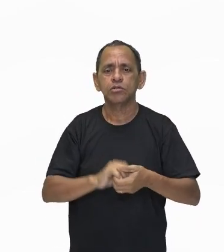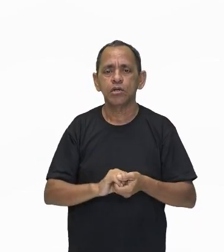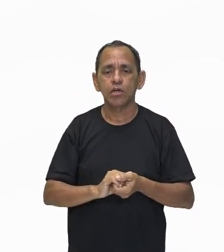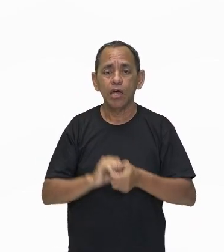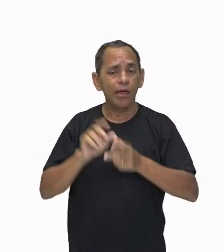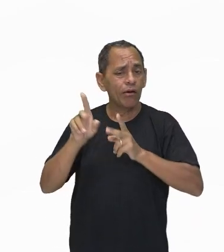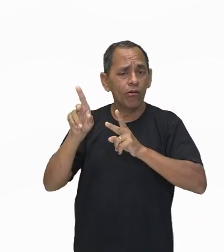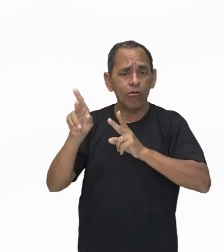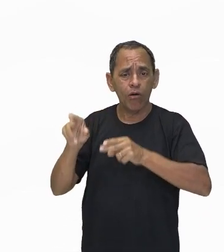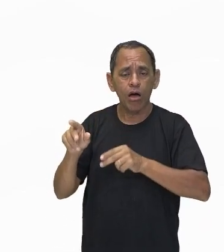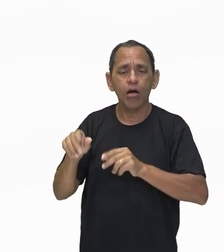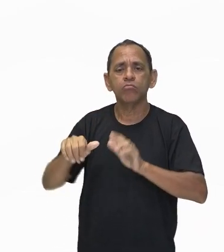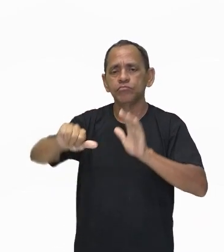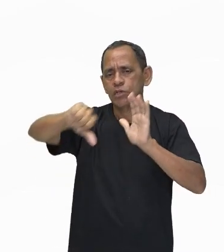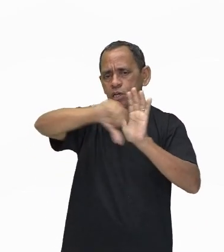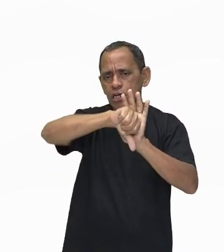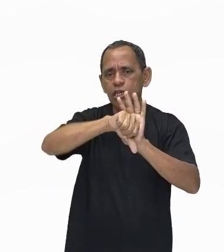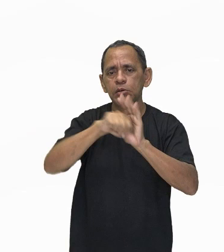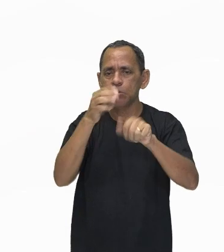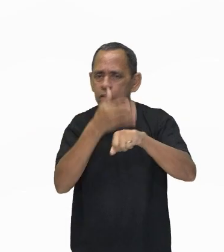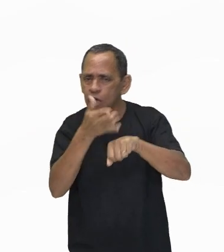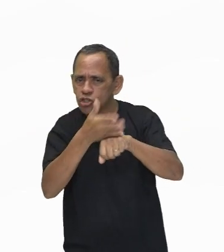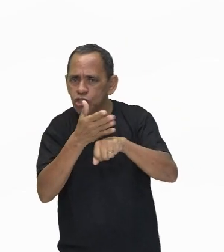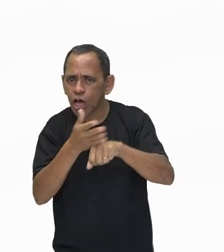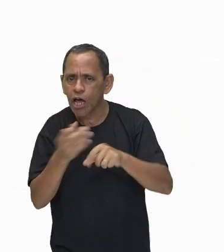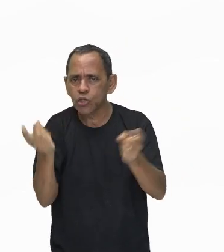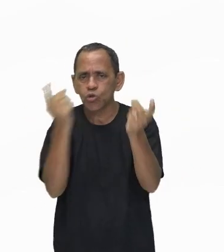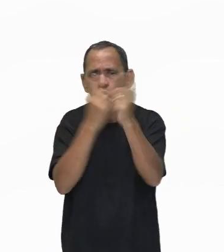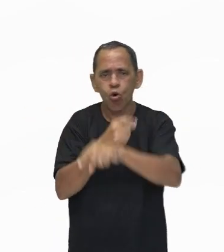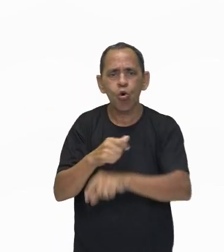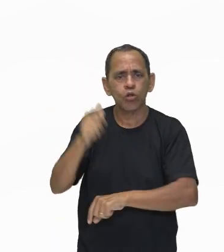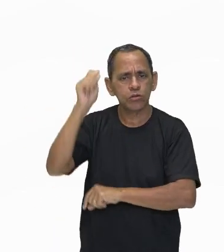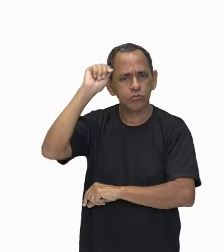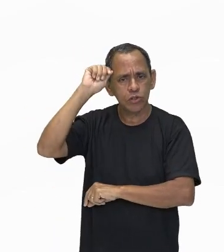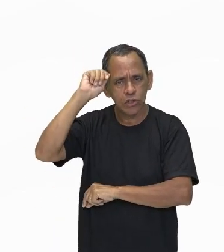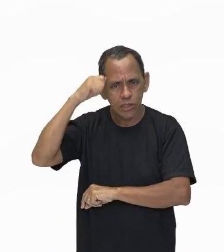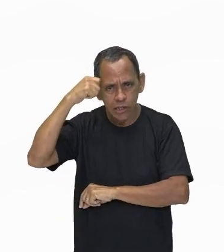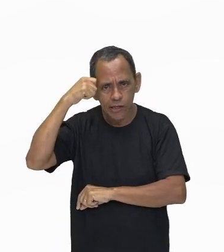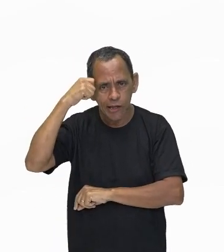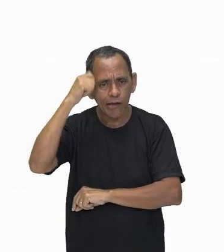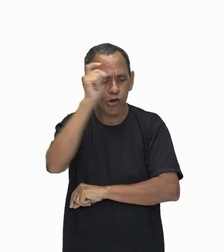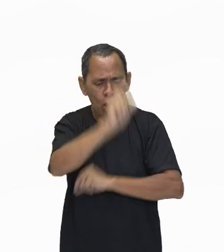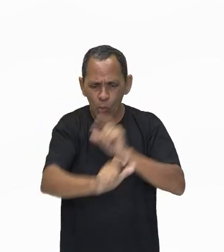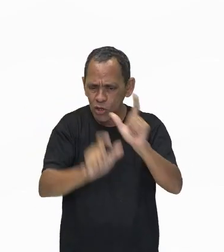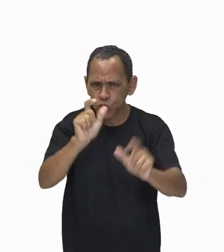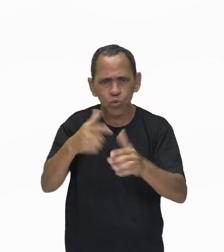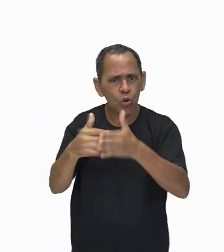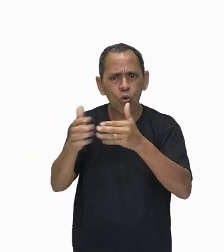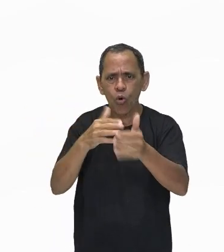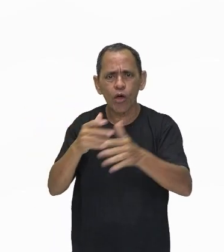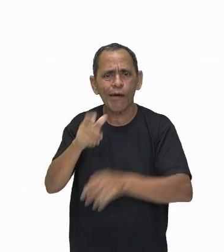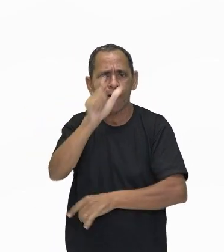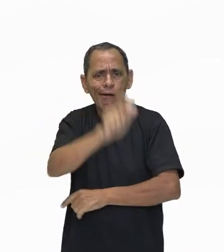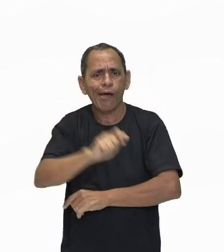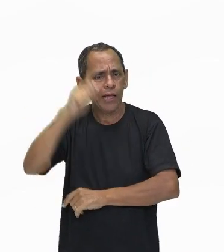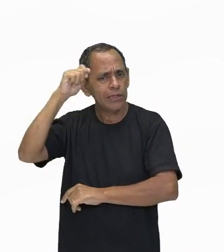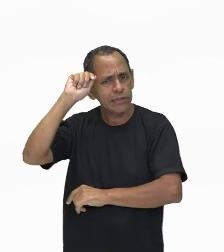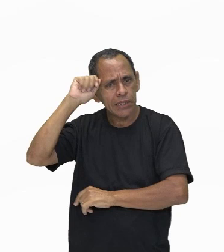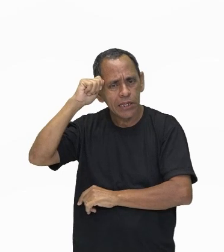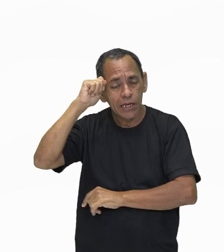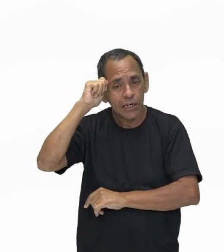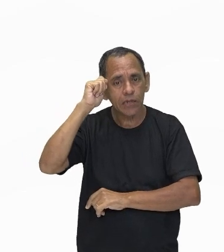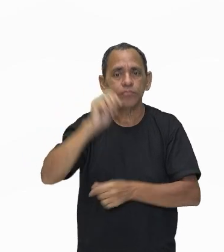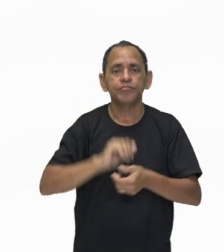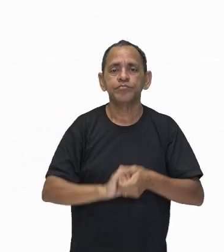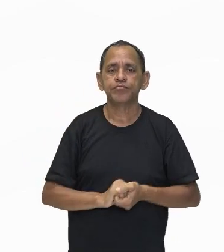tipo de crime praticado contra os negros cresceu 9,9%, então, no período. E a gente sabe, né,